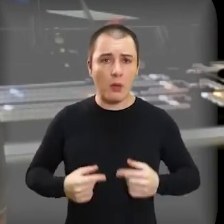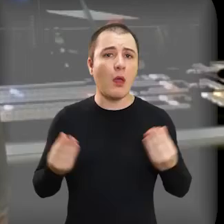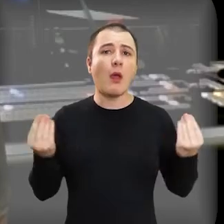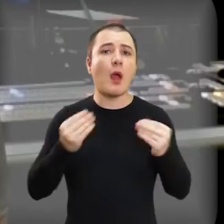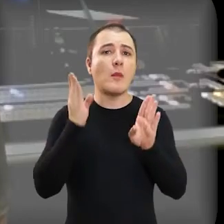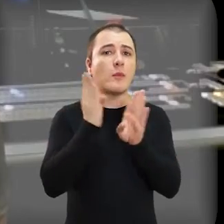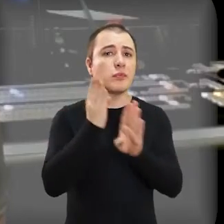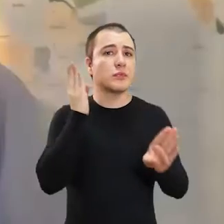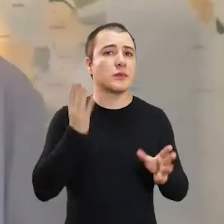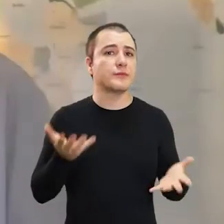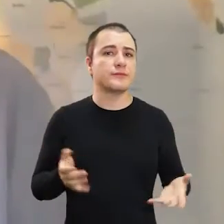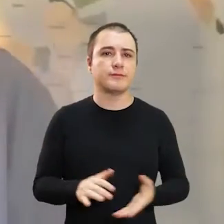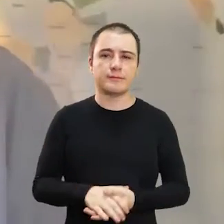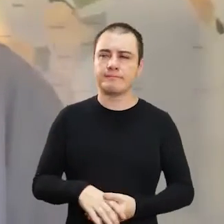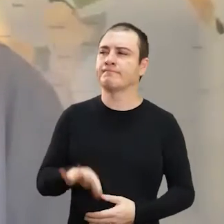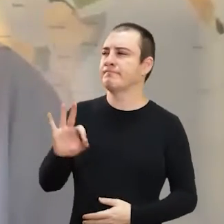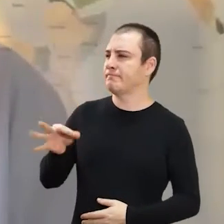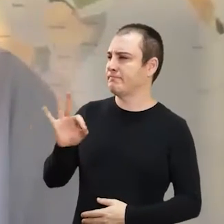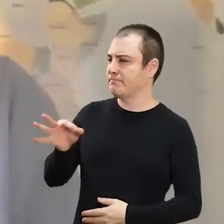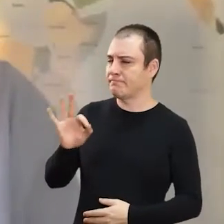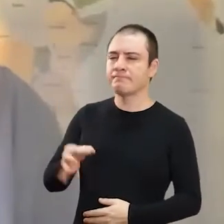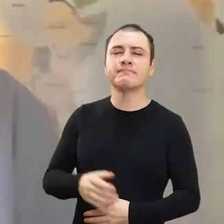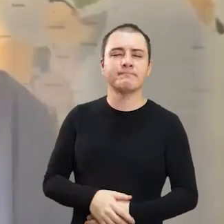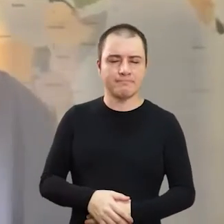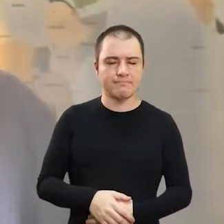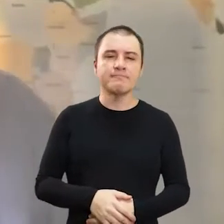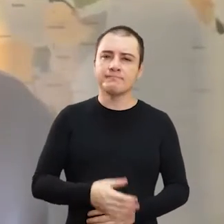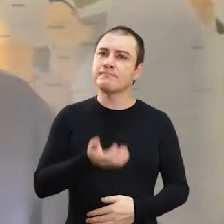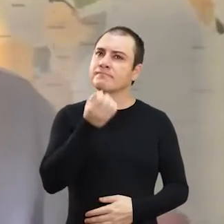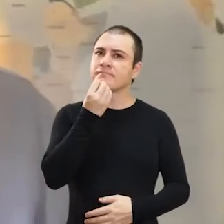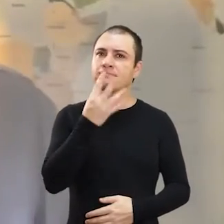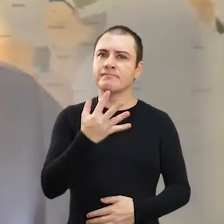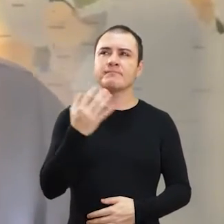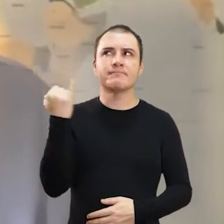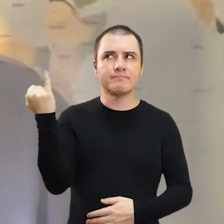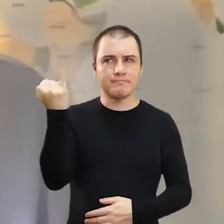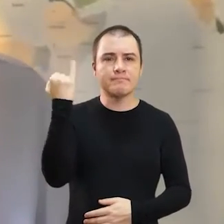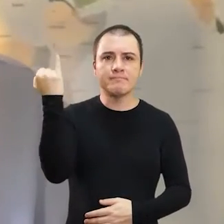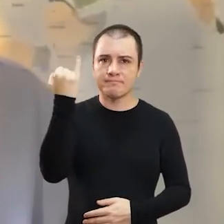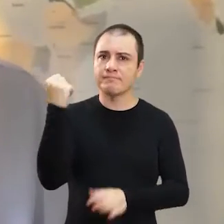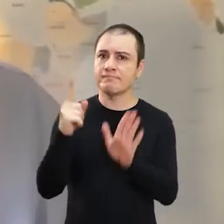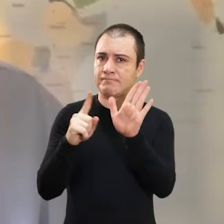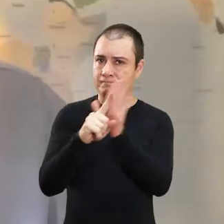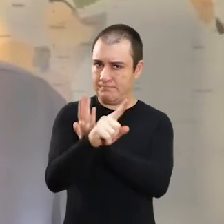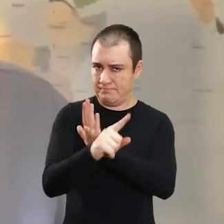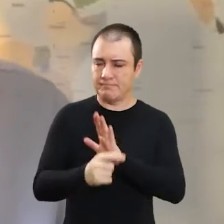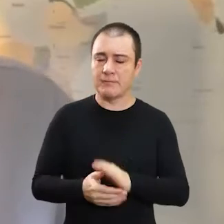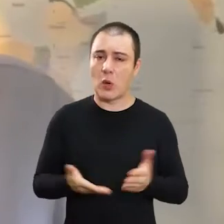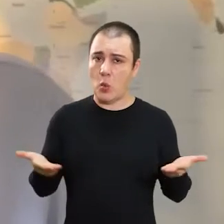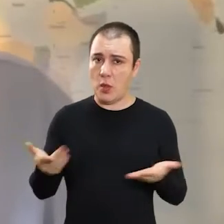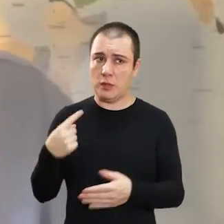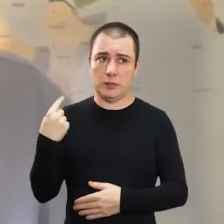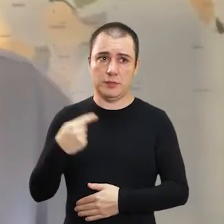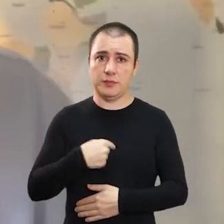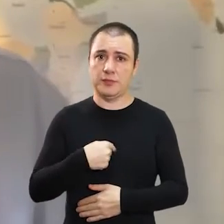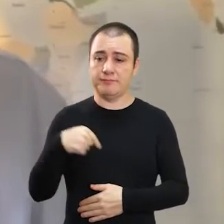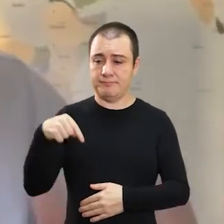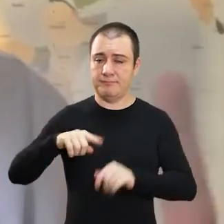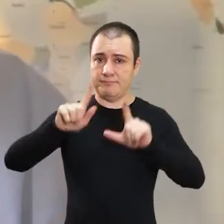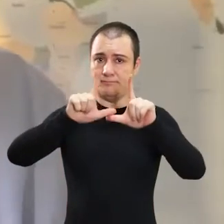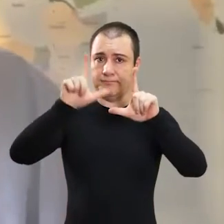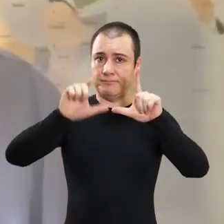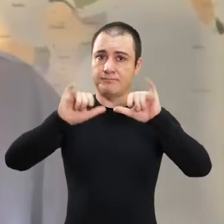então essa doença? Isso, muito bem lembrado, e esse é o principal, talvez a principal importância de nós estarmos hoje reunidos,